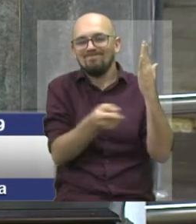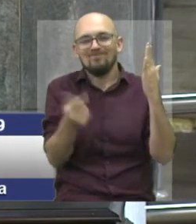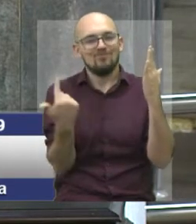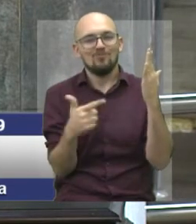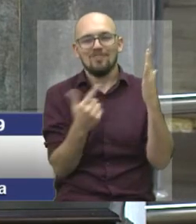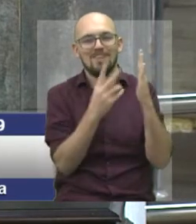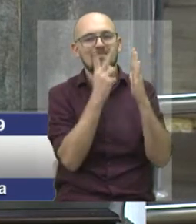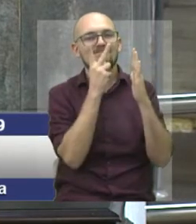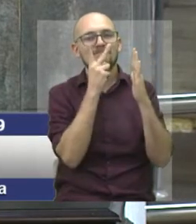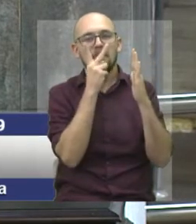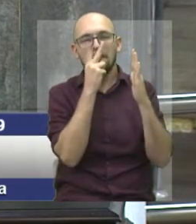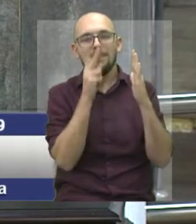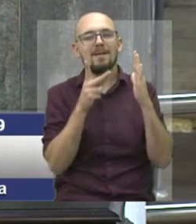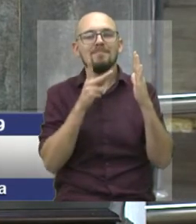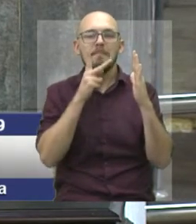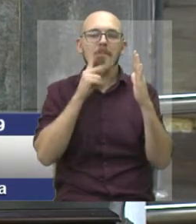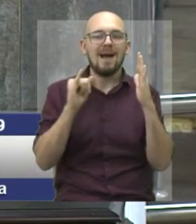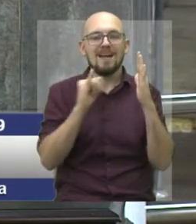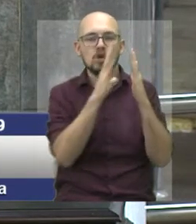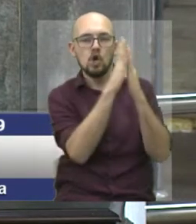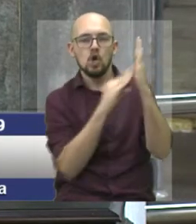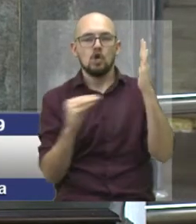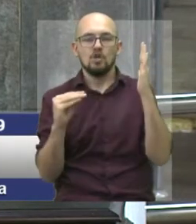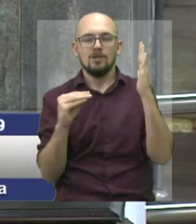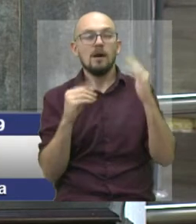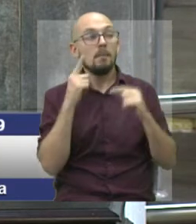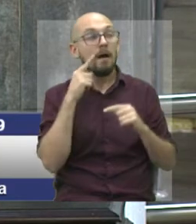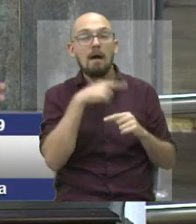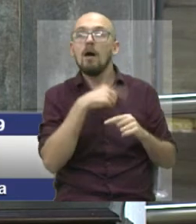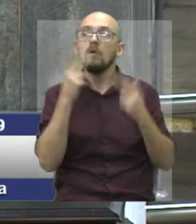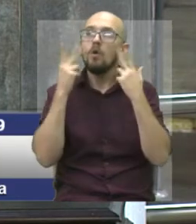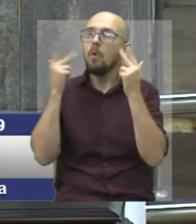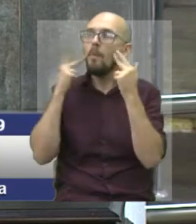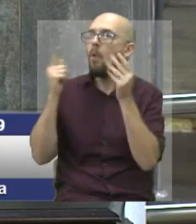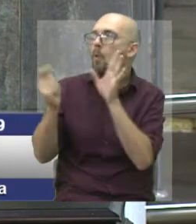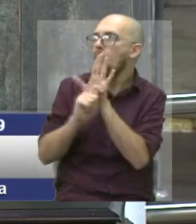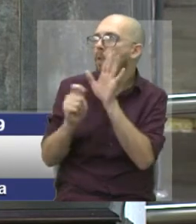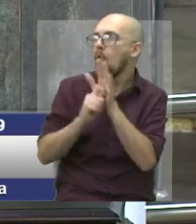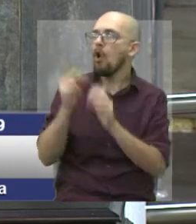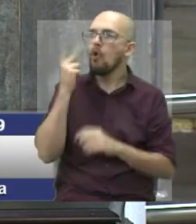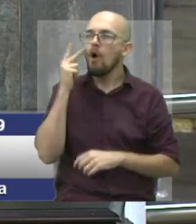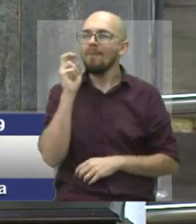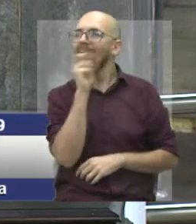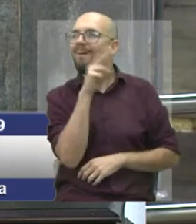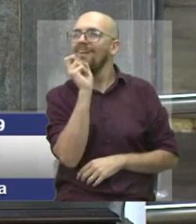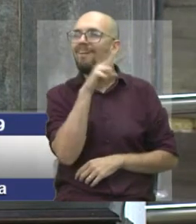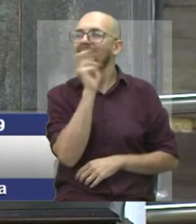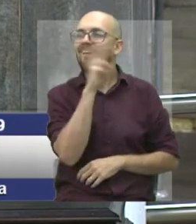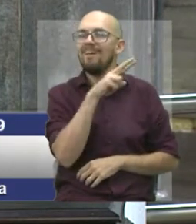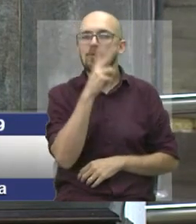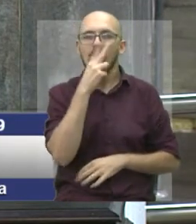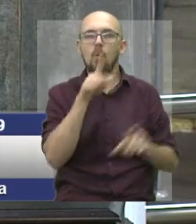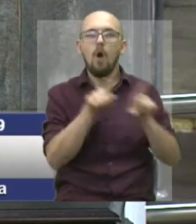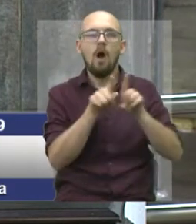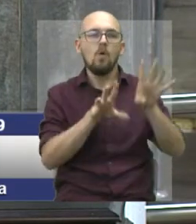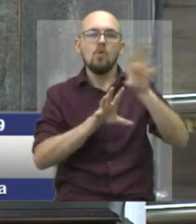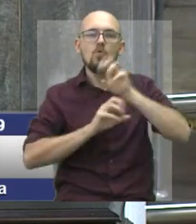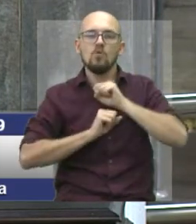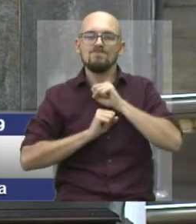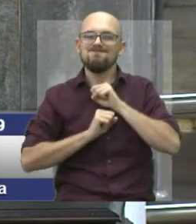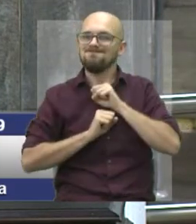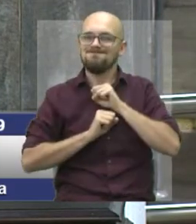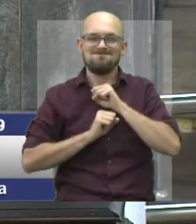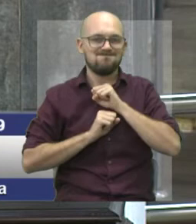dos pais o mau exemplo, acaba achando que aquilo é algo normal. E o trabalho que vocês fazem,